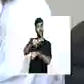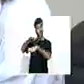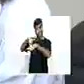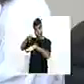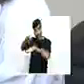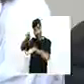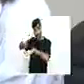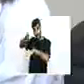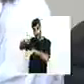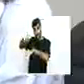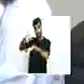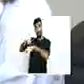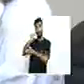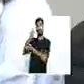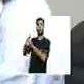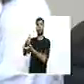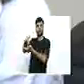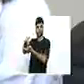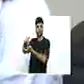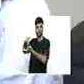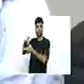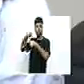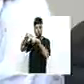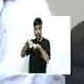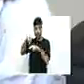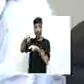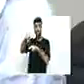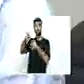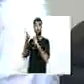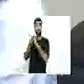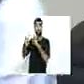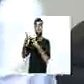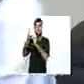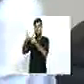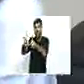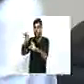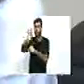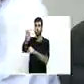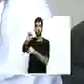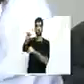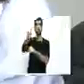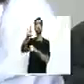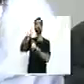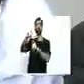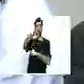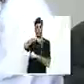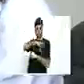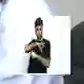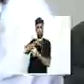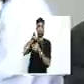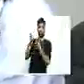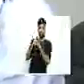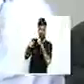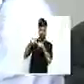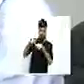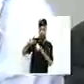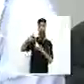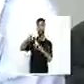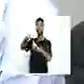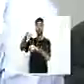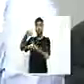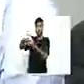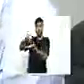é a associação são remunerados por isso então eles não ganham só o que eles vendem eles têm um salário fixo e eles têm